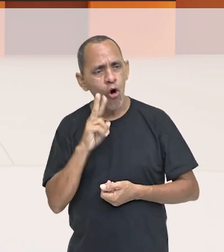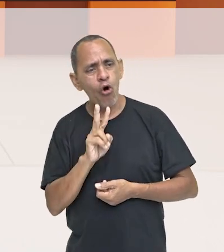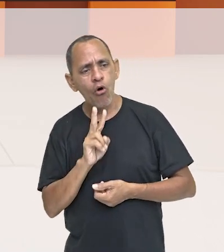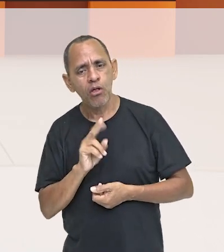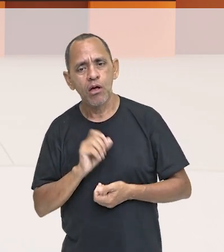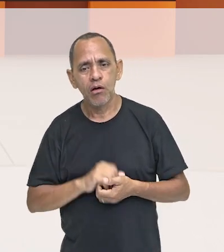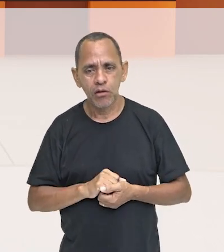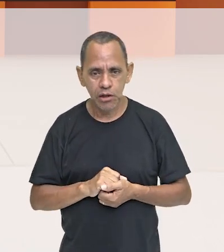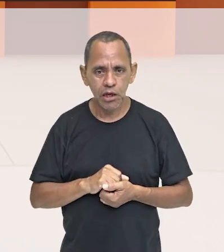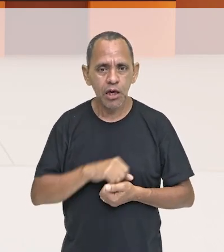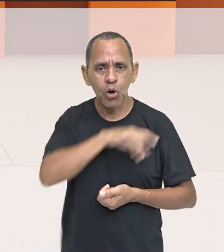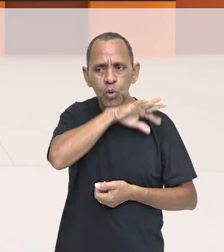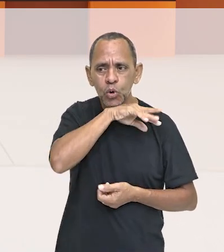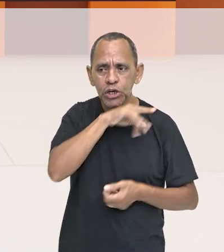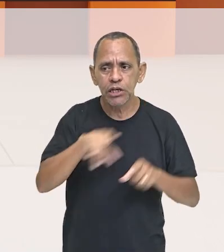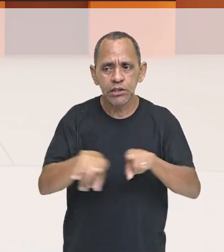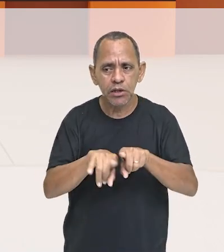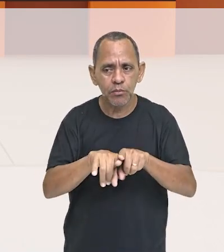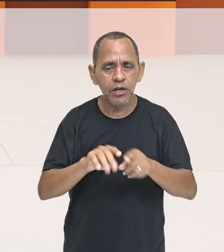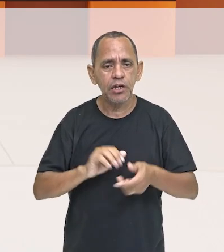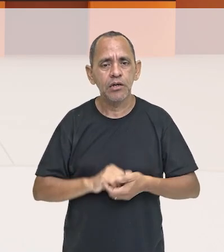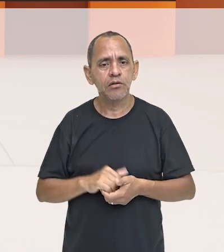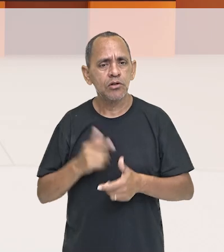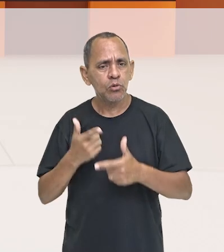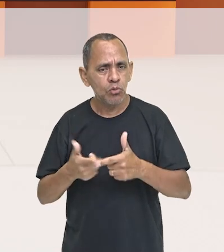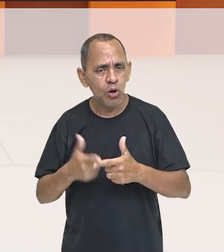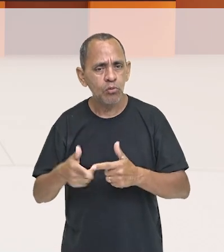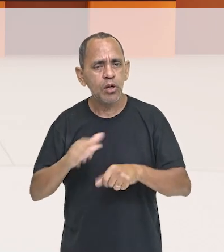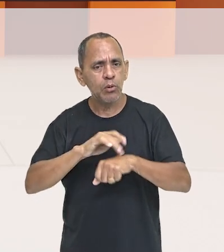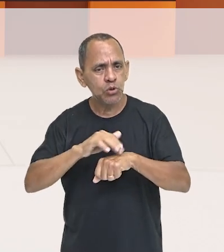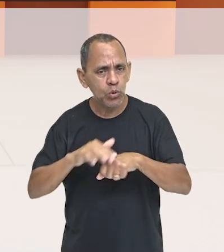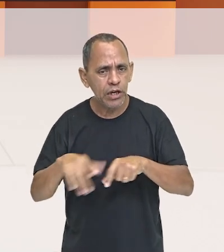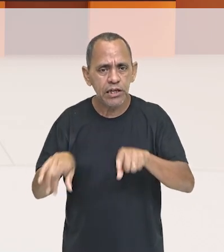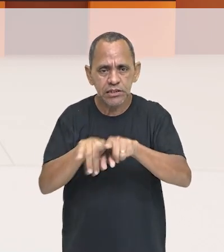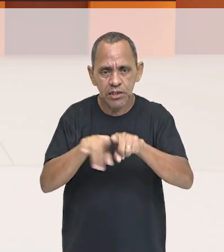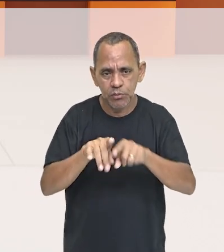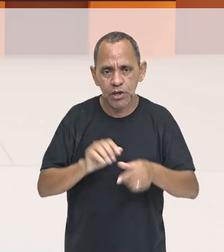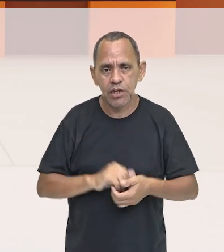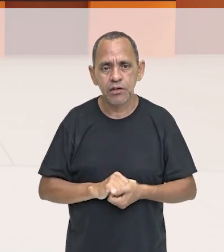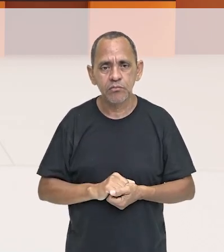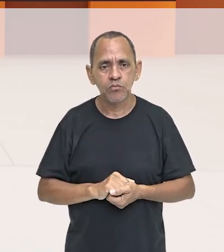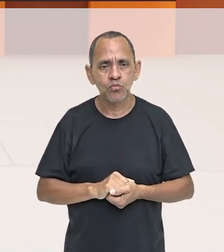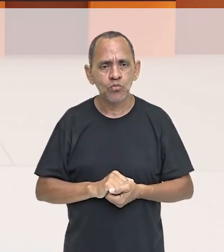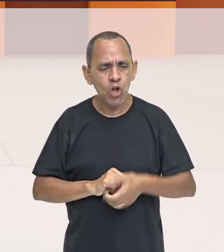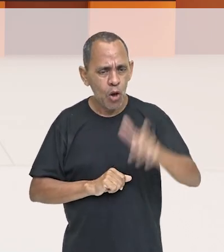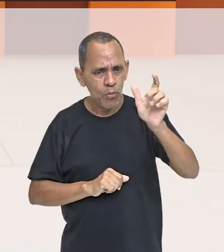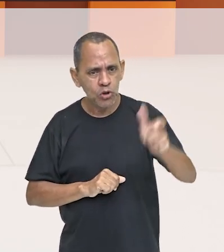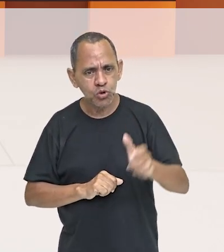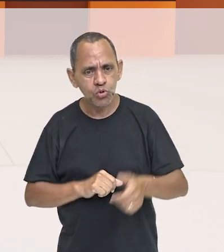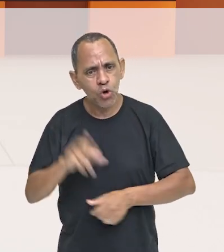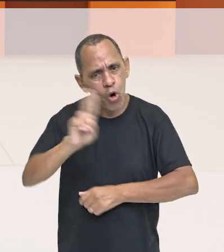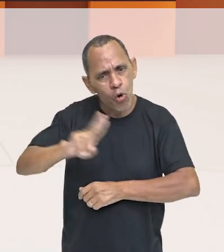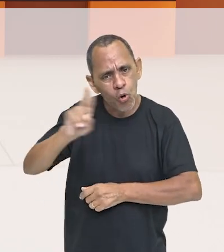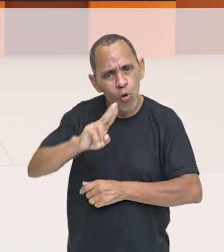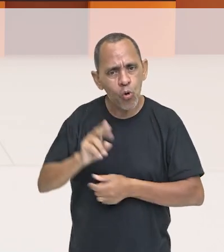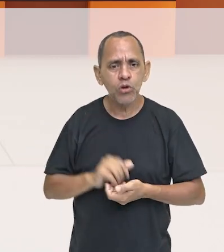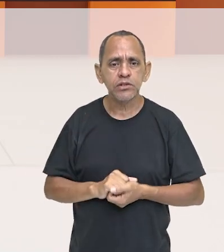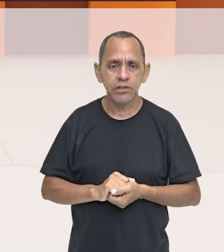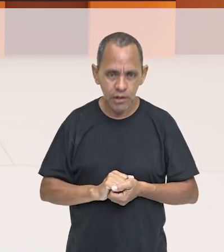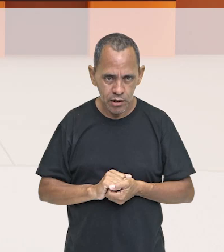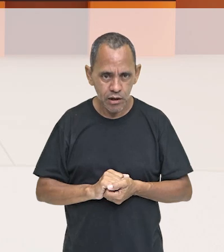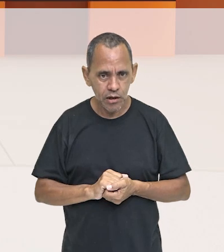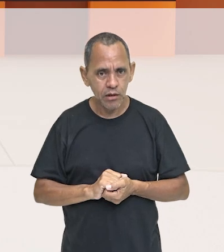outras doenças suscetíveis à benzeção. O benzedor usa orações fortes e,